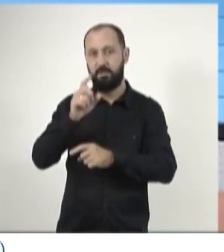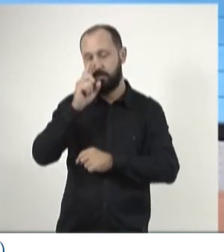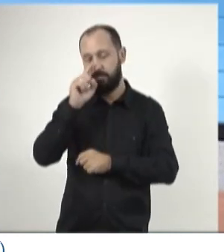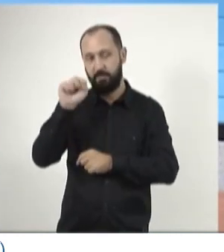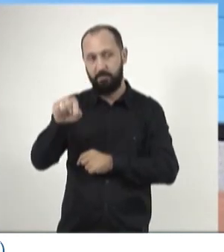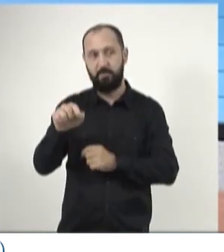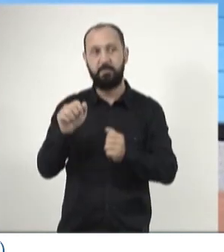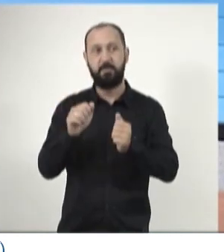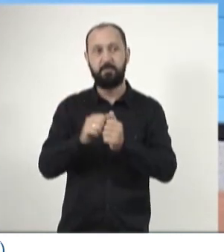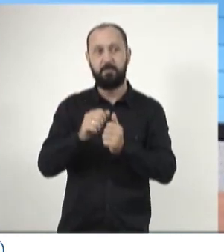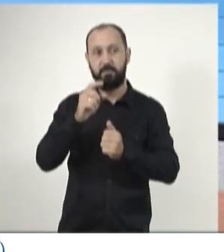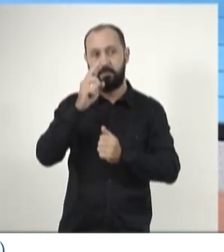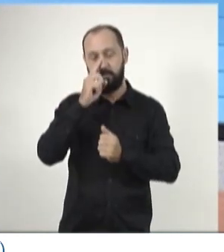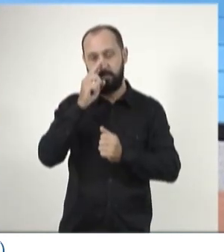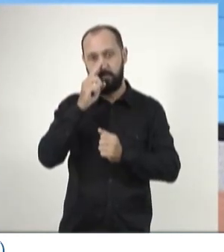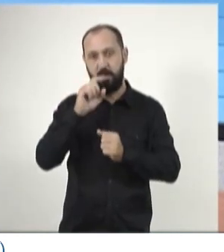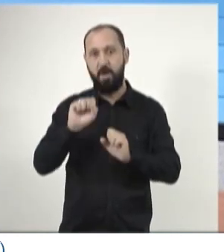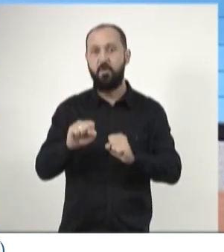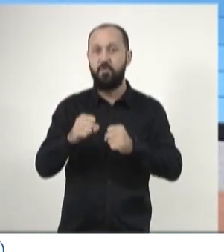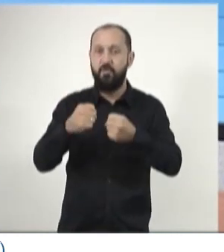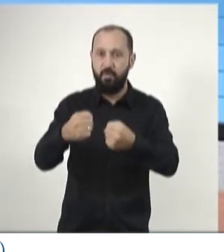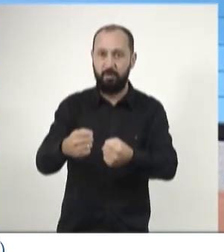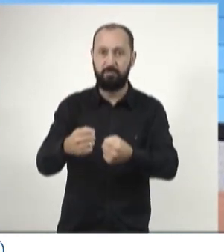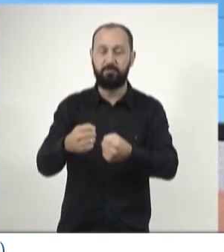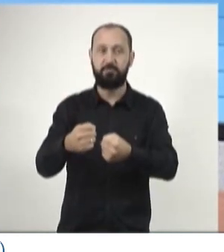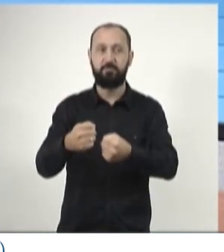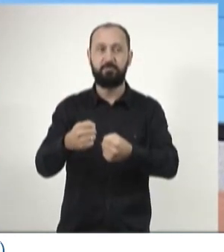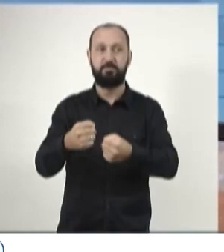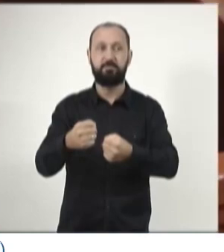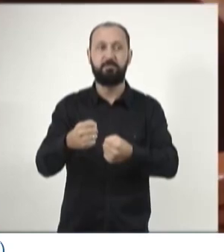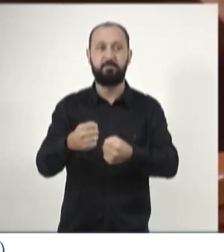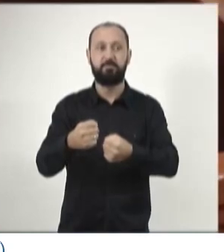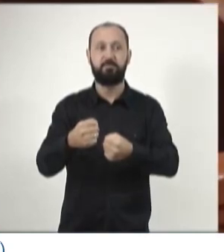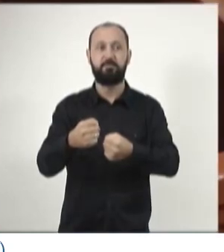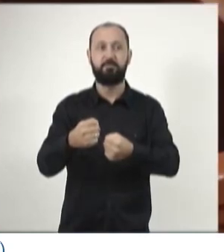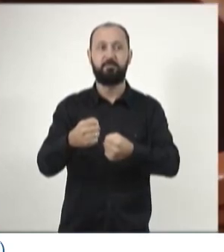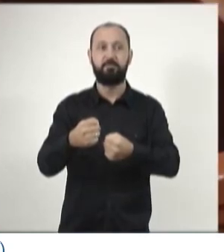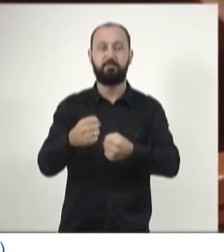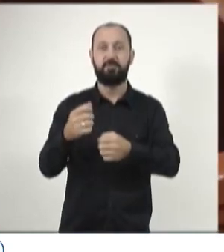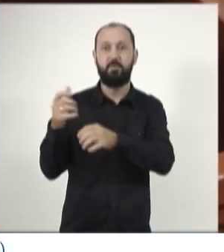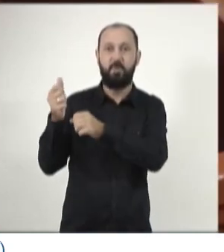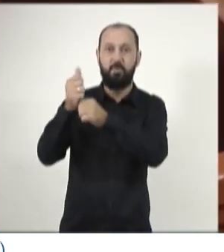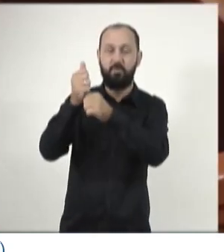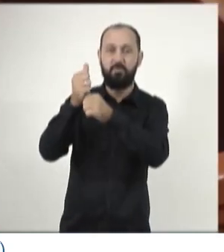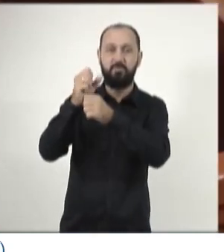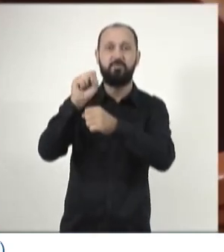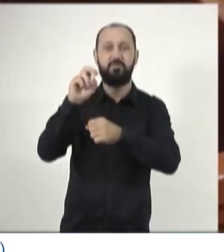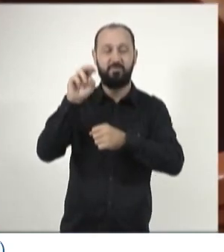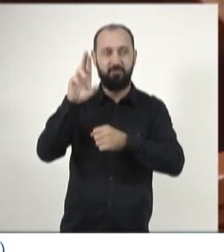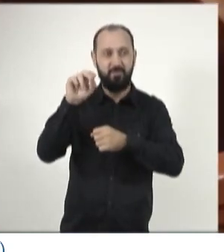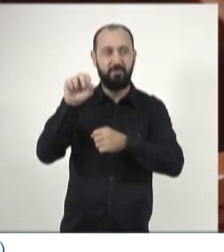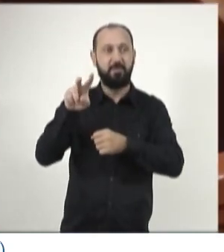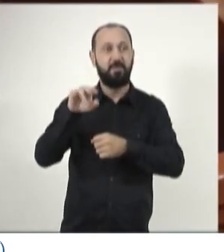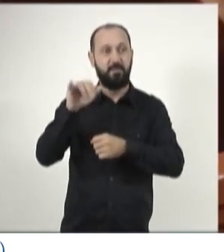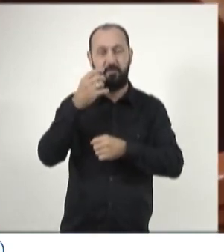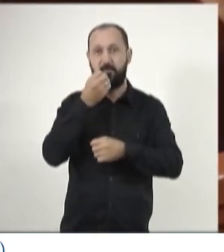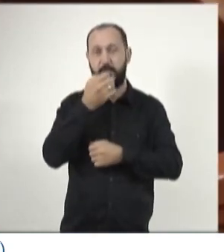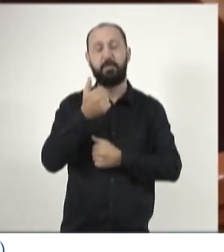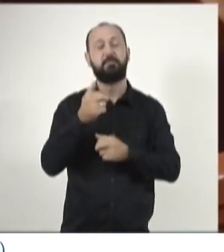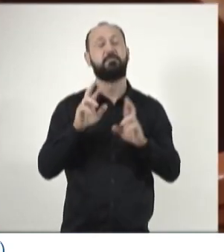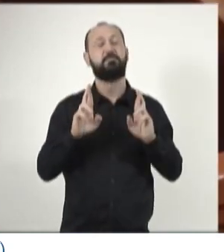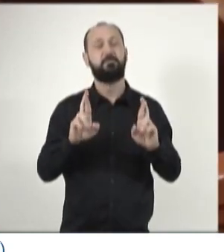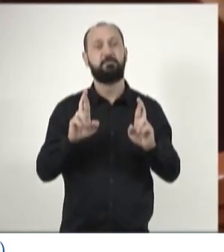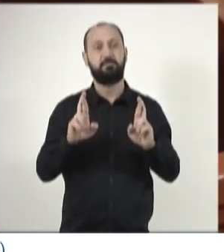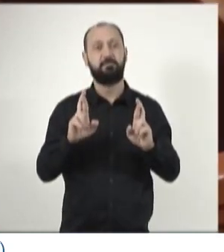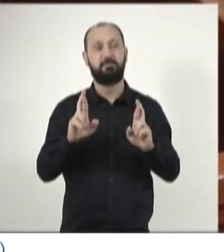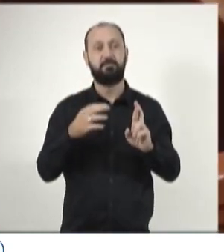estar do lado da minha mãe e dar força para ela, segurar o choro, porque ela vai ficar bem. É